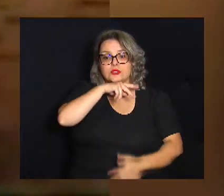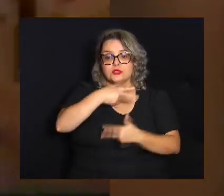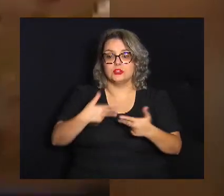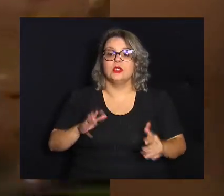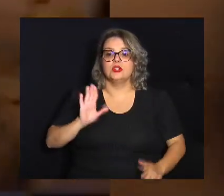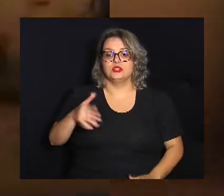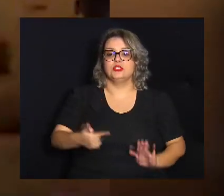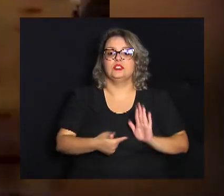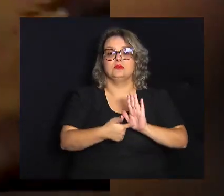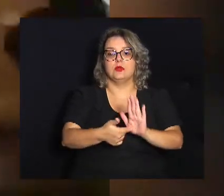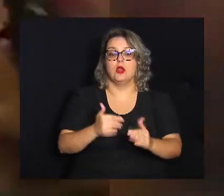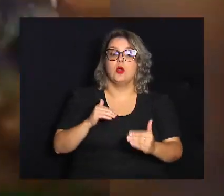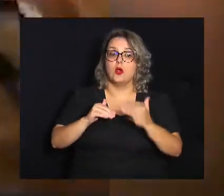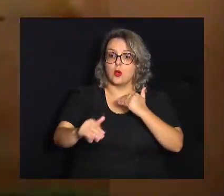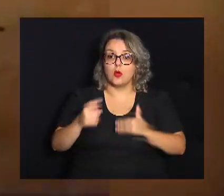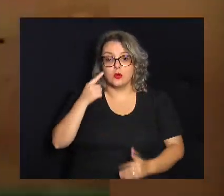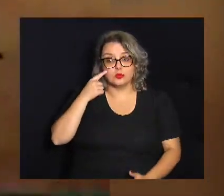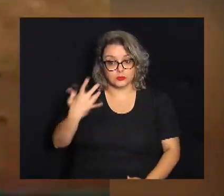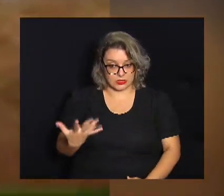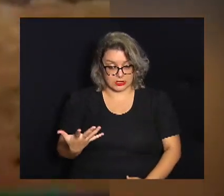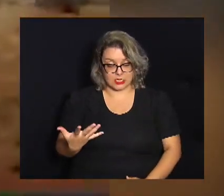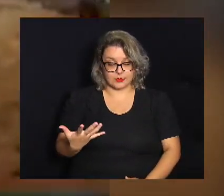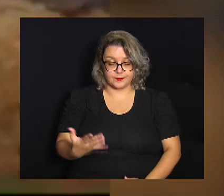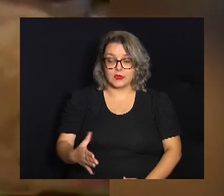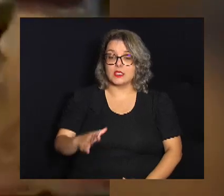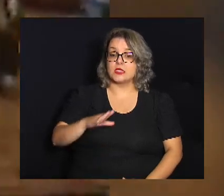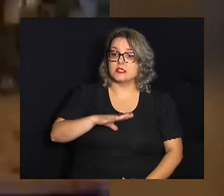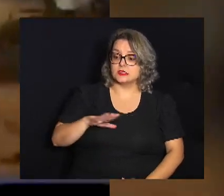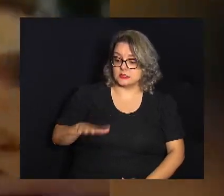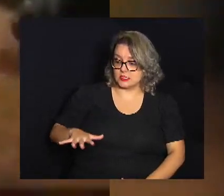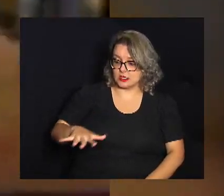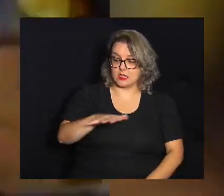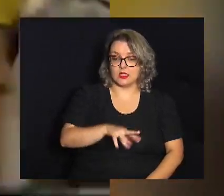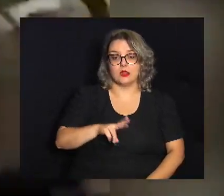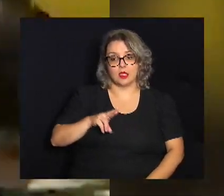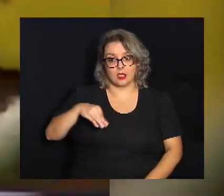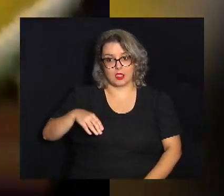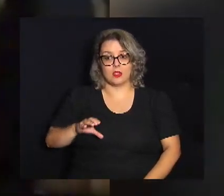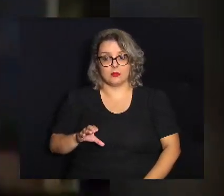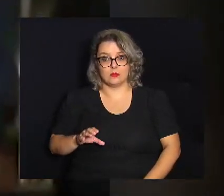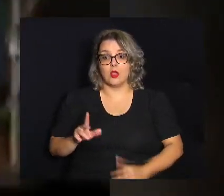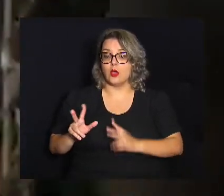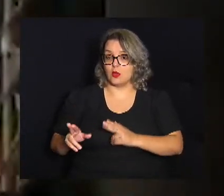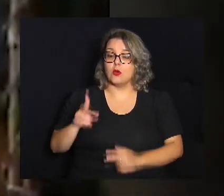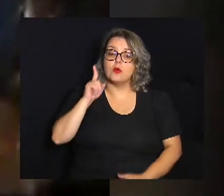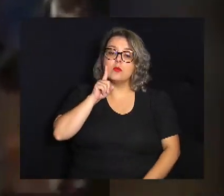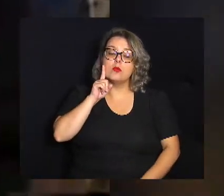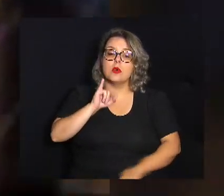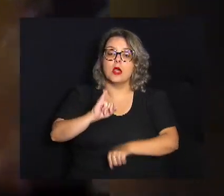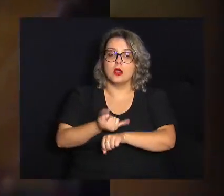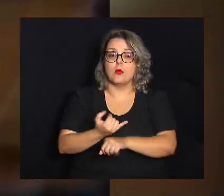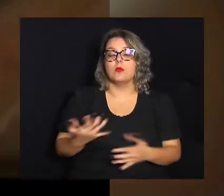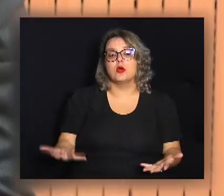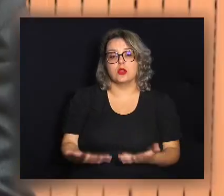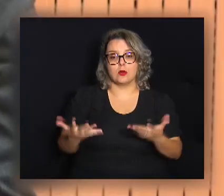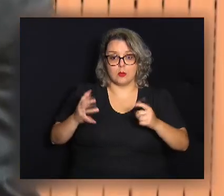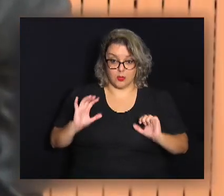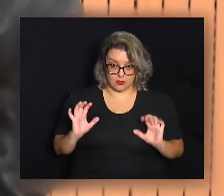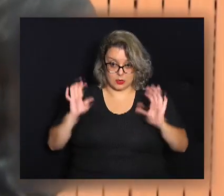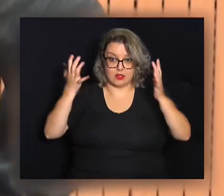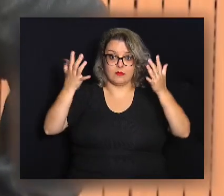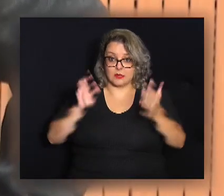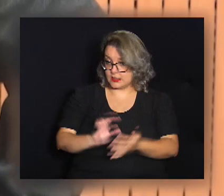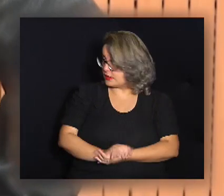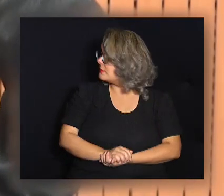manifestaram contrários à ideia. Cidades da região metropolitana, como Americana e Jaguariúna, promovem a festa. A gente